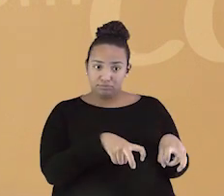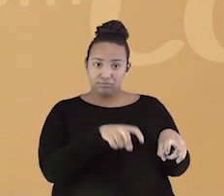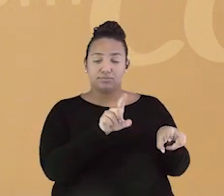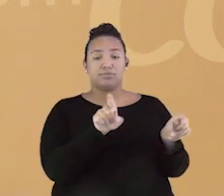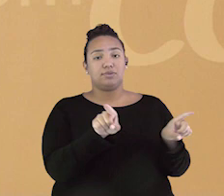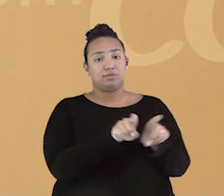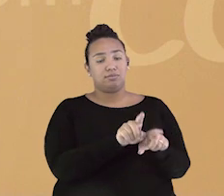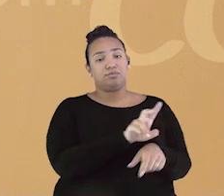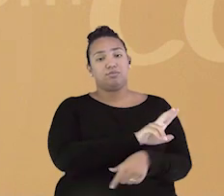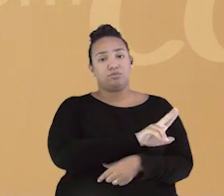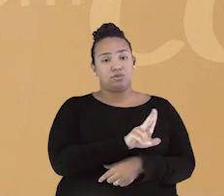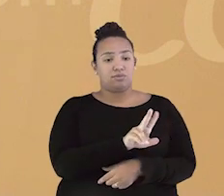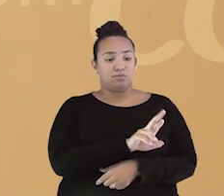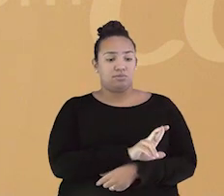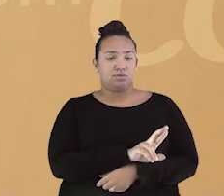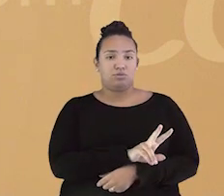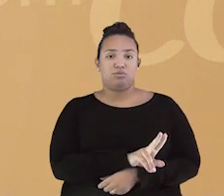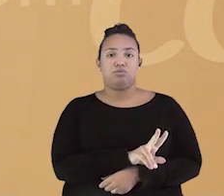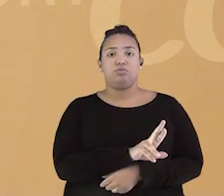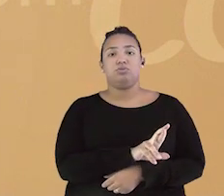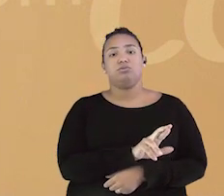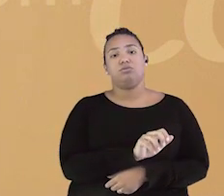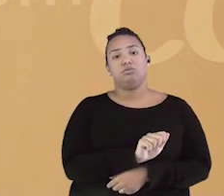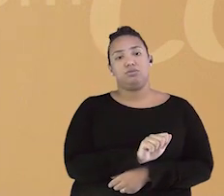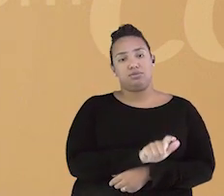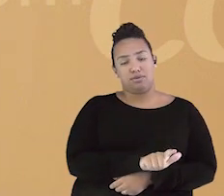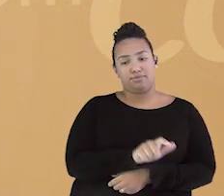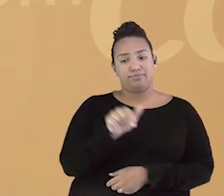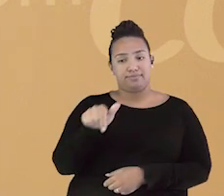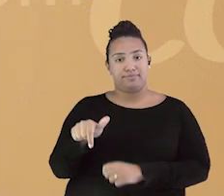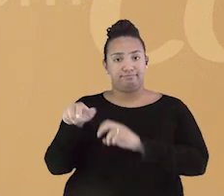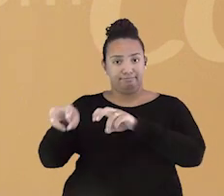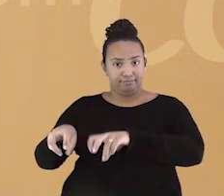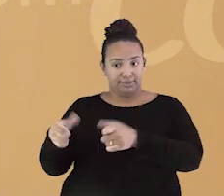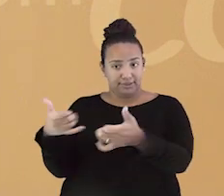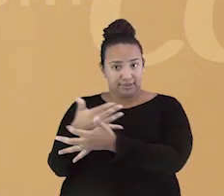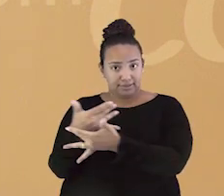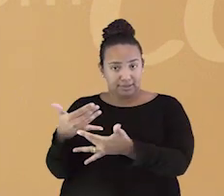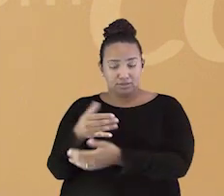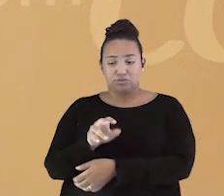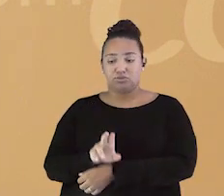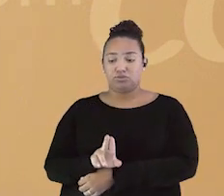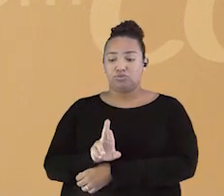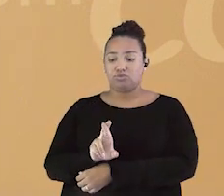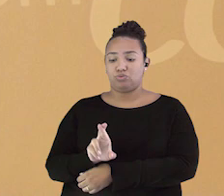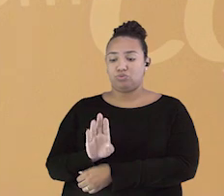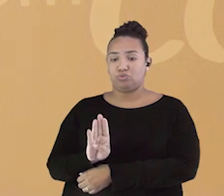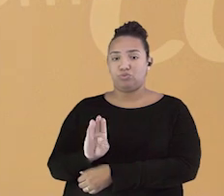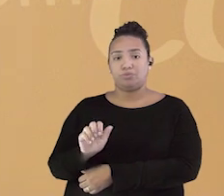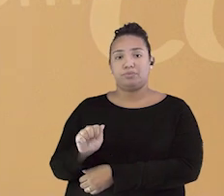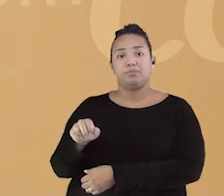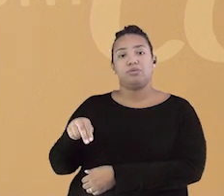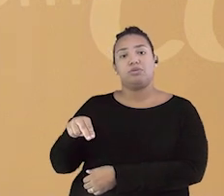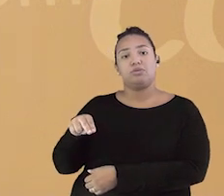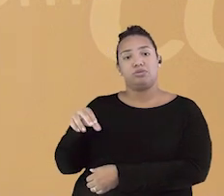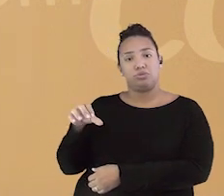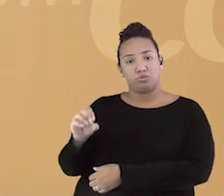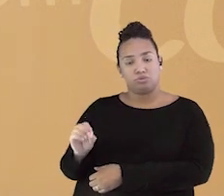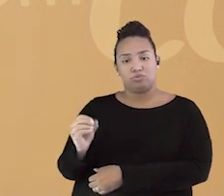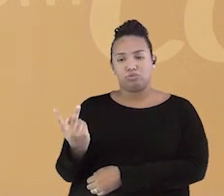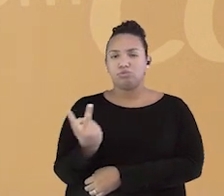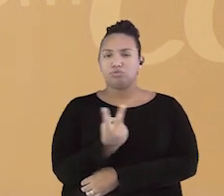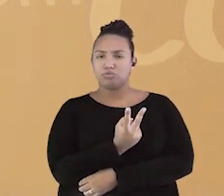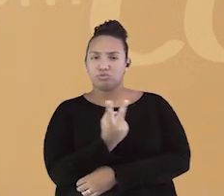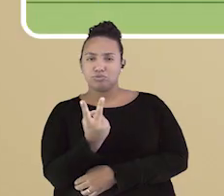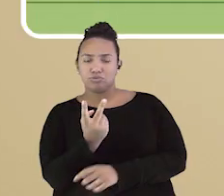localidade. Já a cidade é a zona urbana. Vocês sabem identificar o campo e a cidade? Sabem